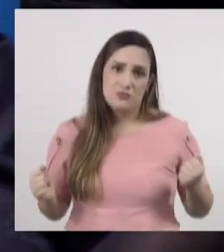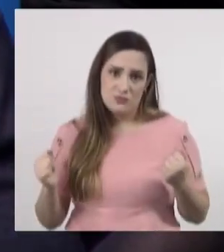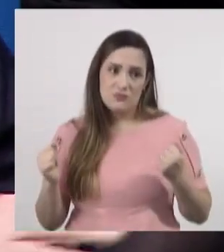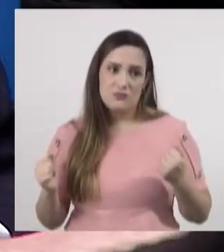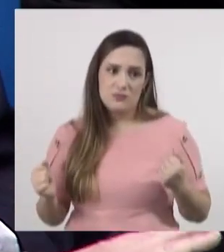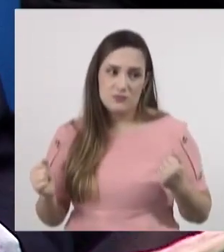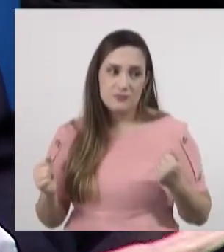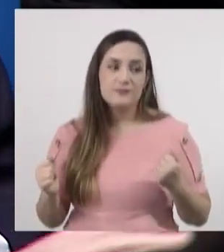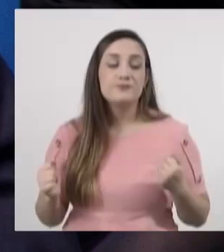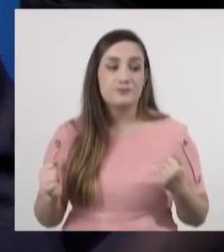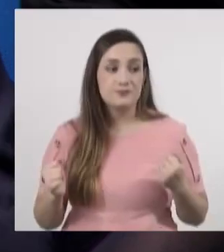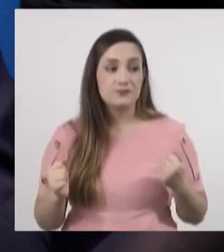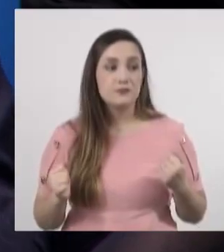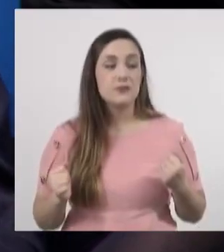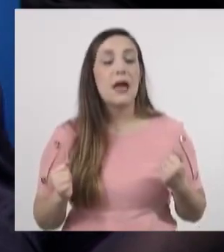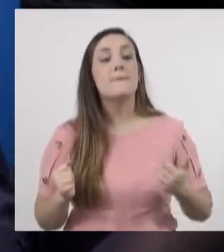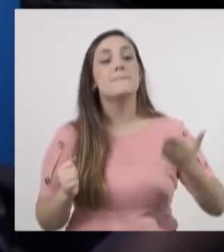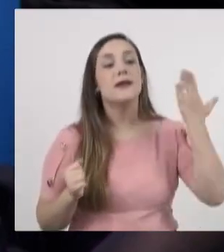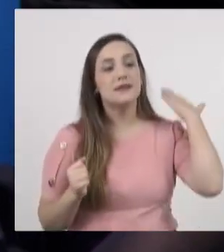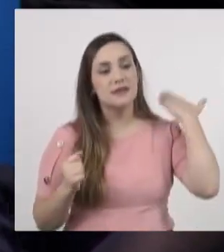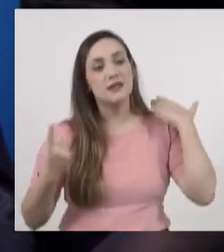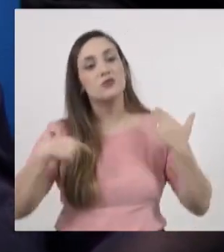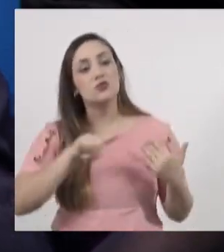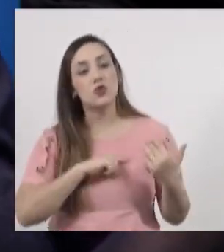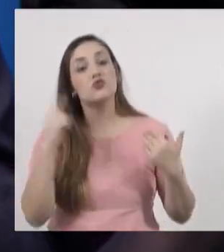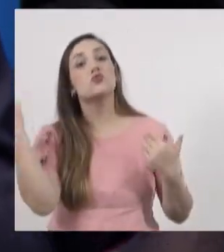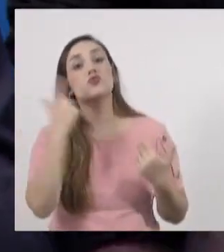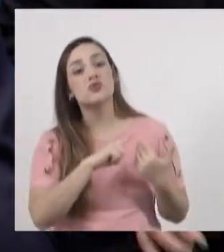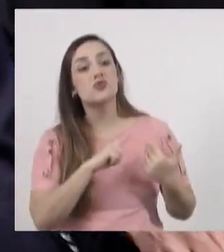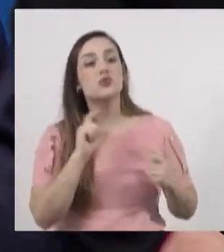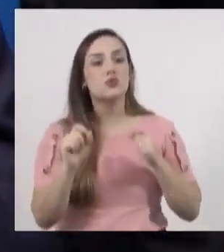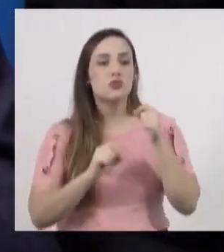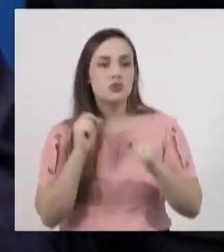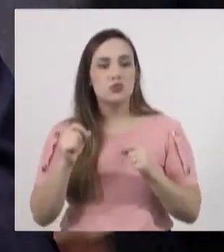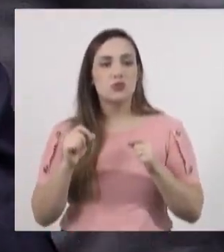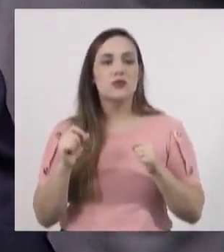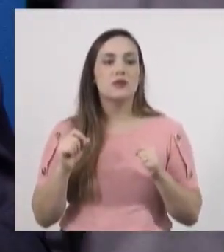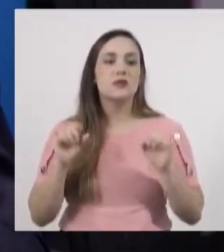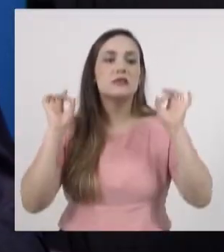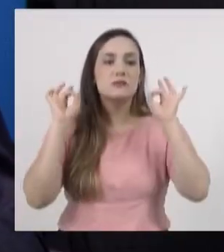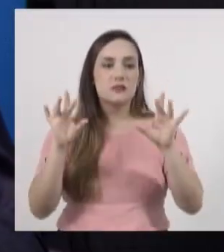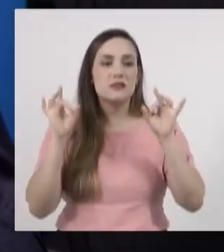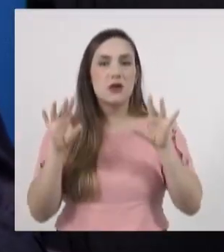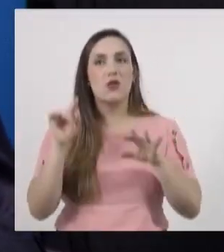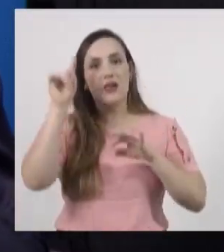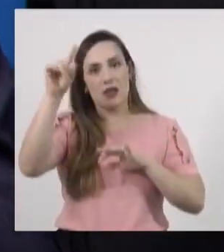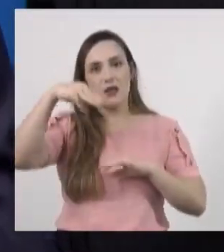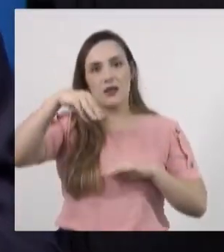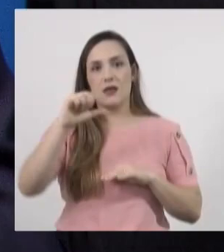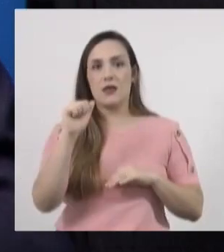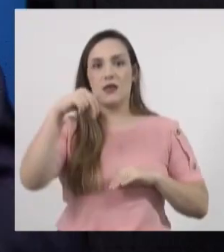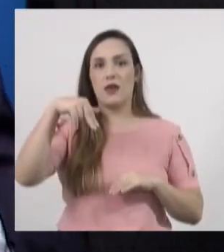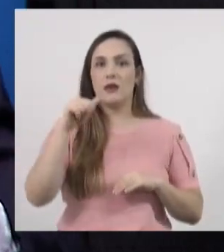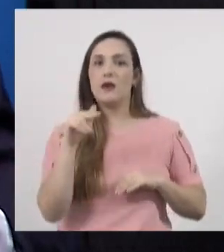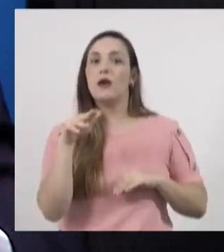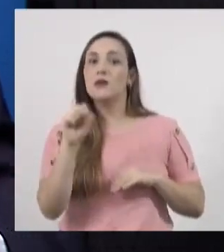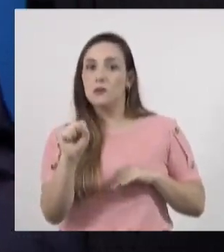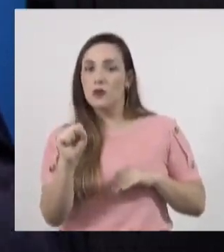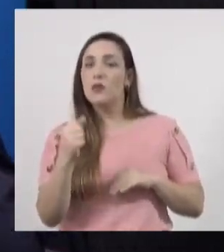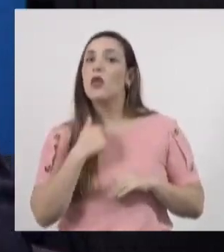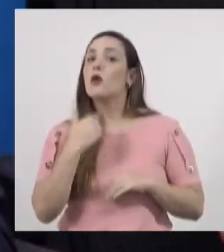atrás nós conseguimos, na isenção de exportação, excepcionalidade. Quando fizeram a excepcionalidade da Zona Franca na reforma anterior, nós